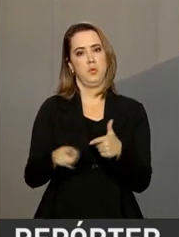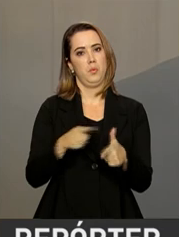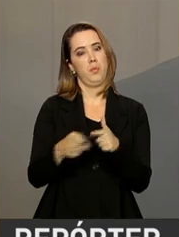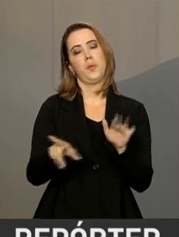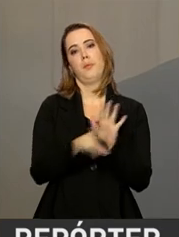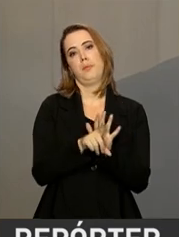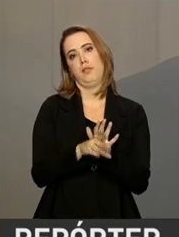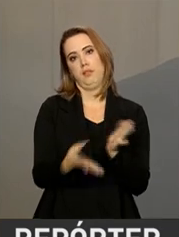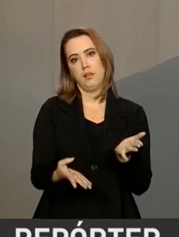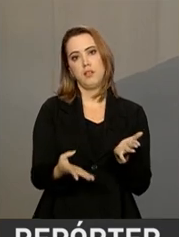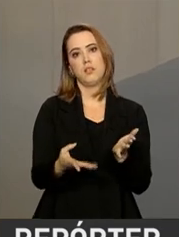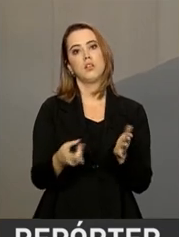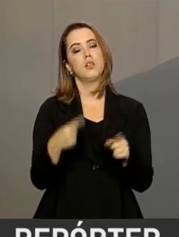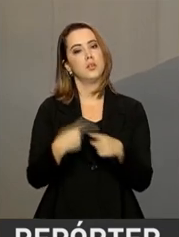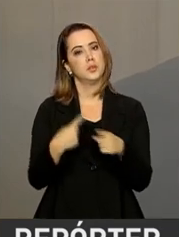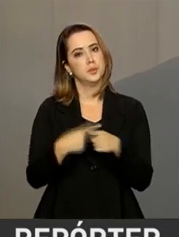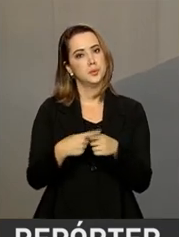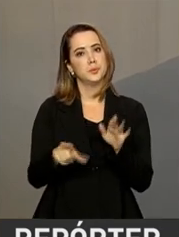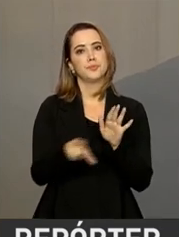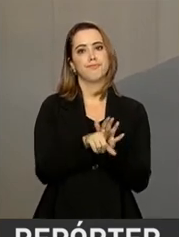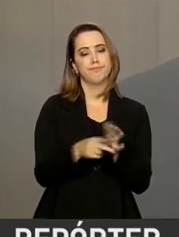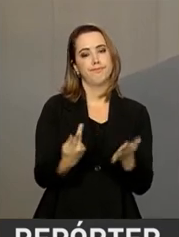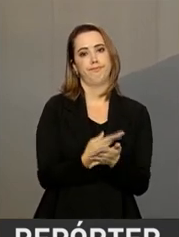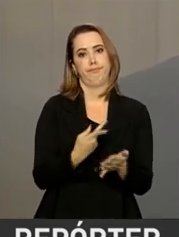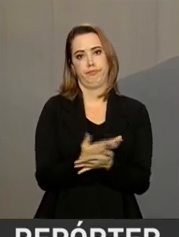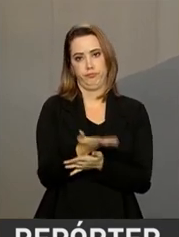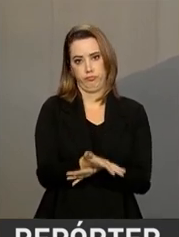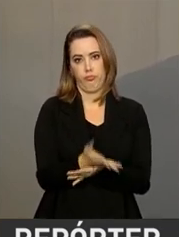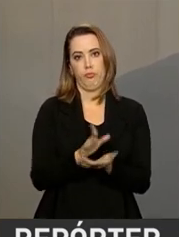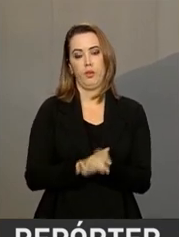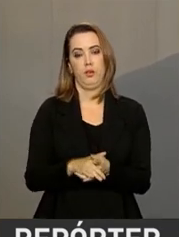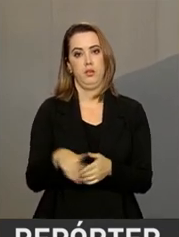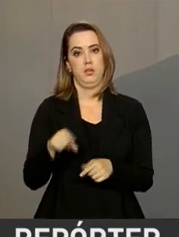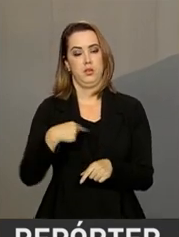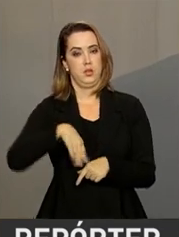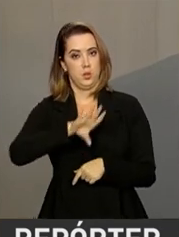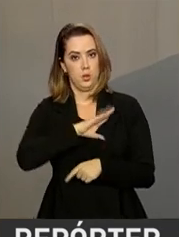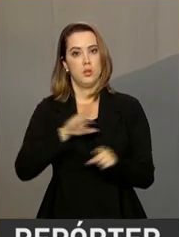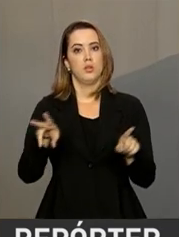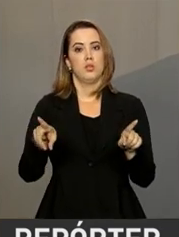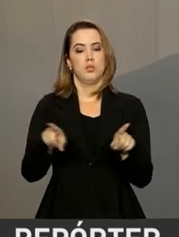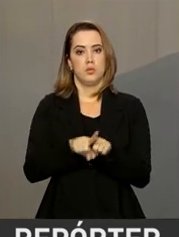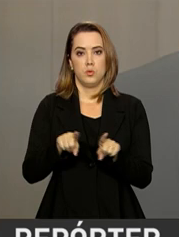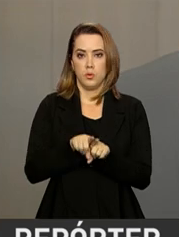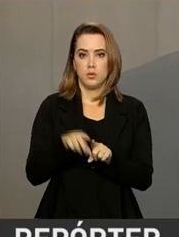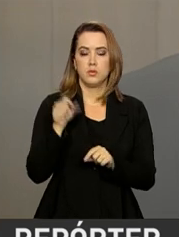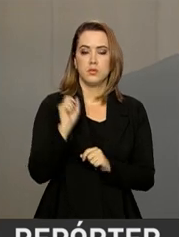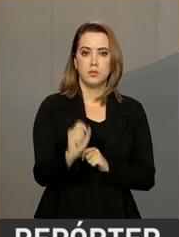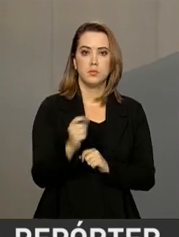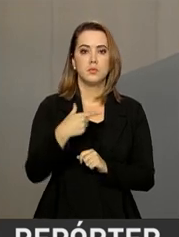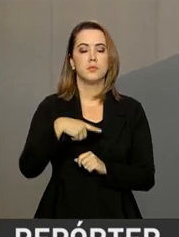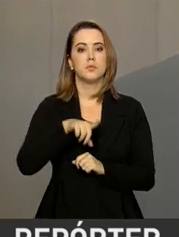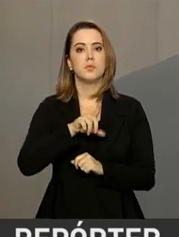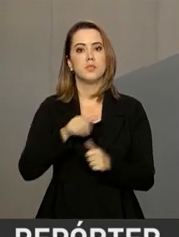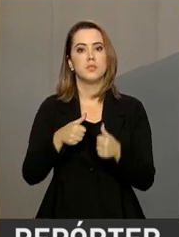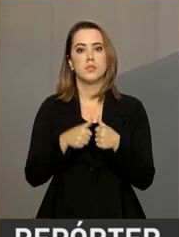pode modificar lei ainda mais lei complementar e por fim nós estamos